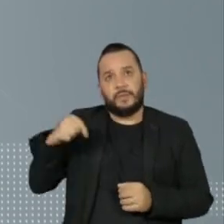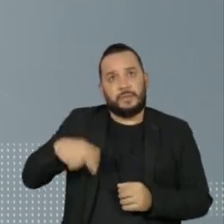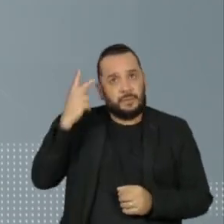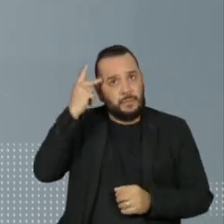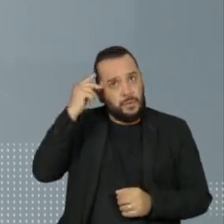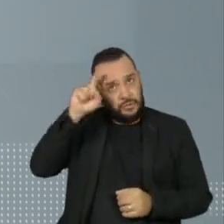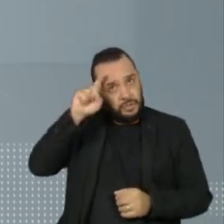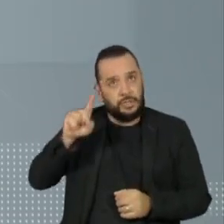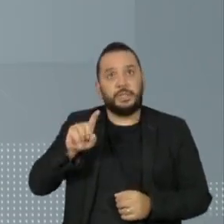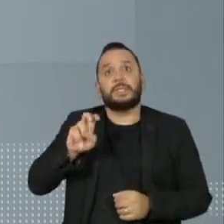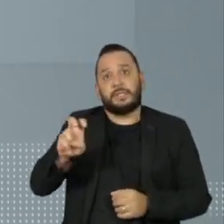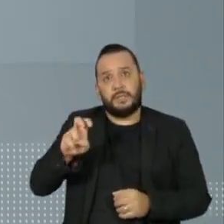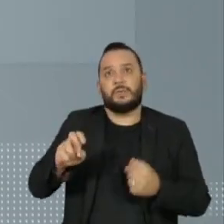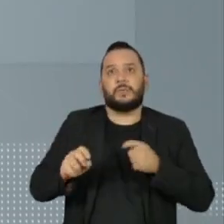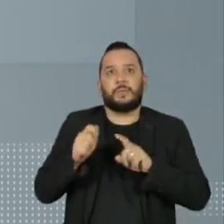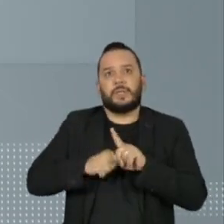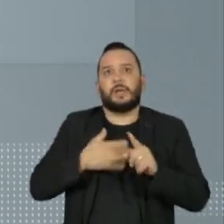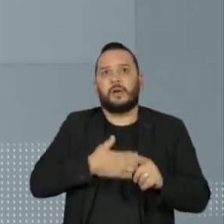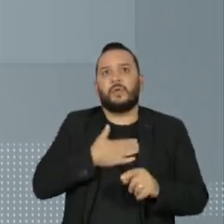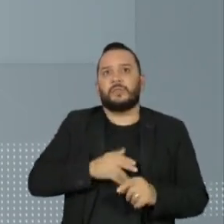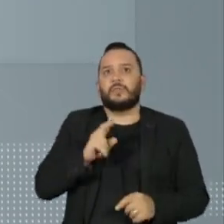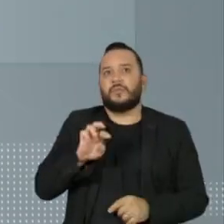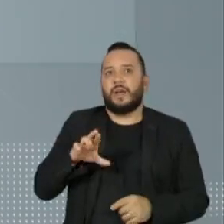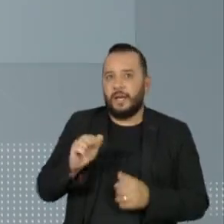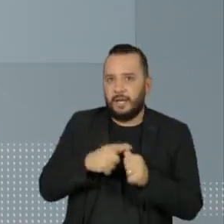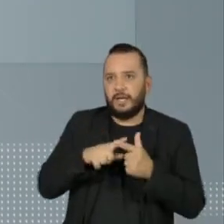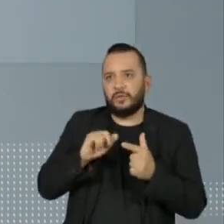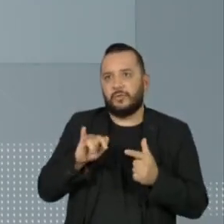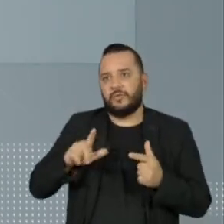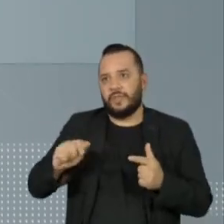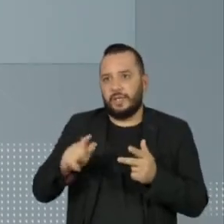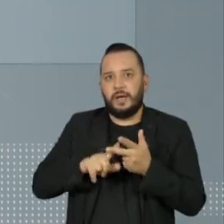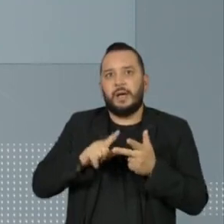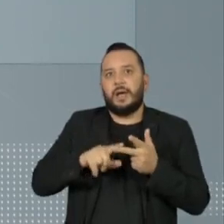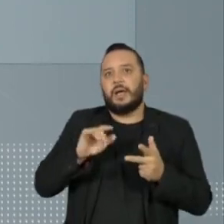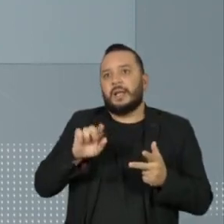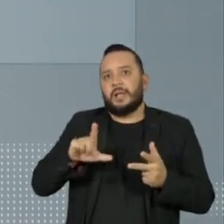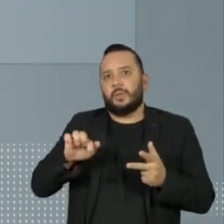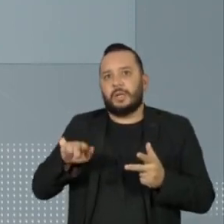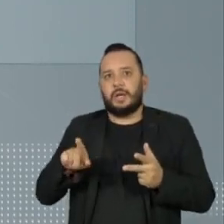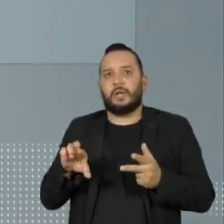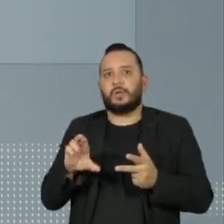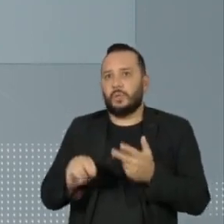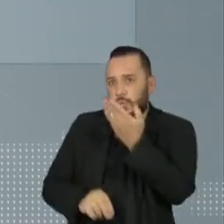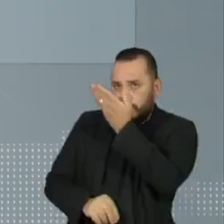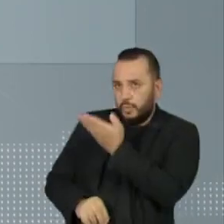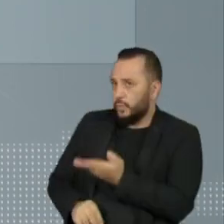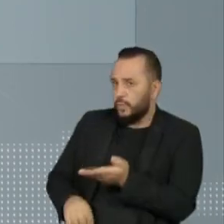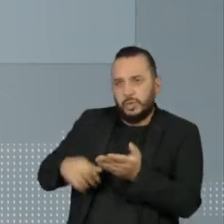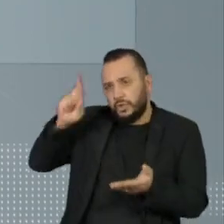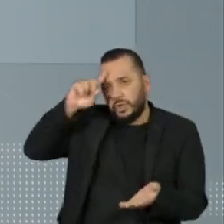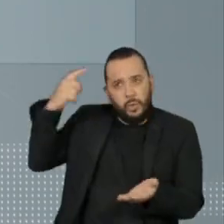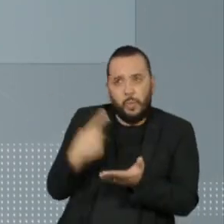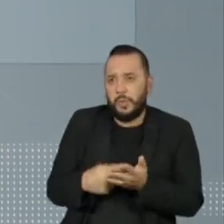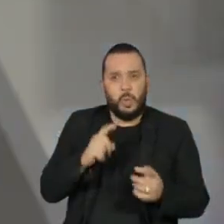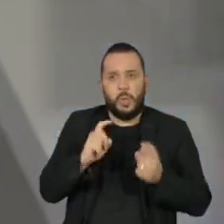no dia cinco de agosto Vera Lúcia do PSTU Sofia Manzano Do PCB e Leonardo Péricles do PPI não definiram data nem